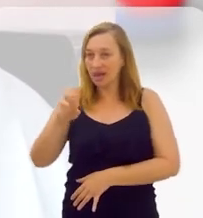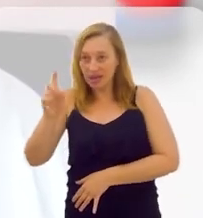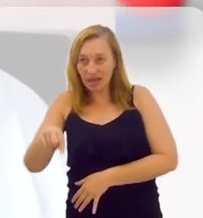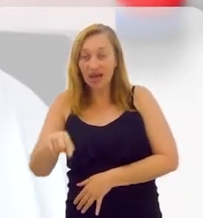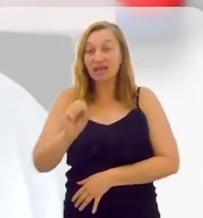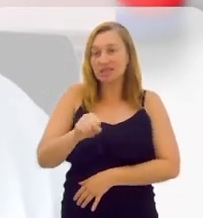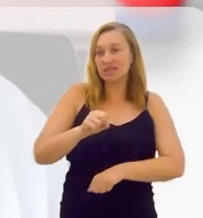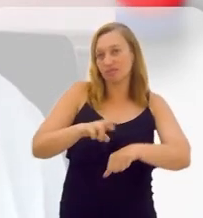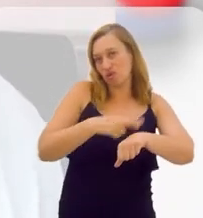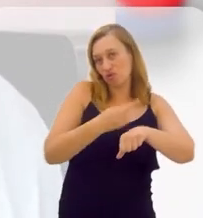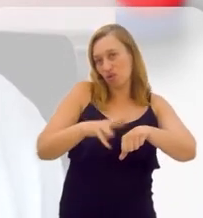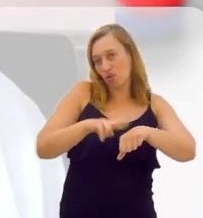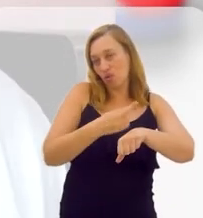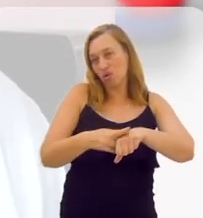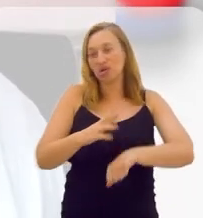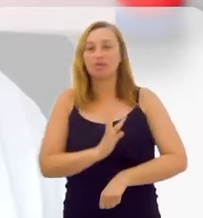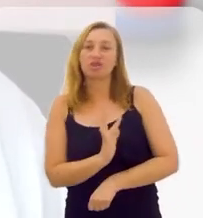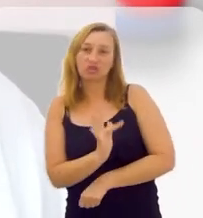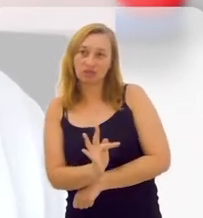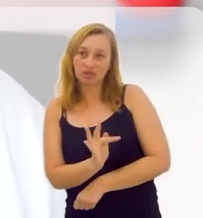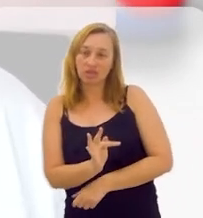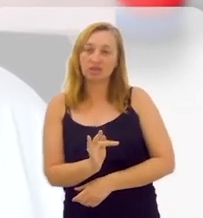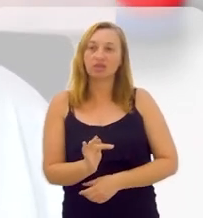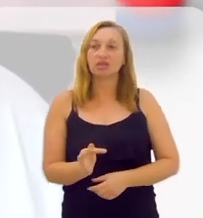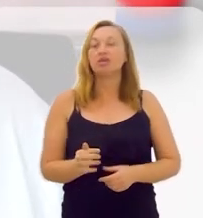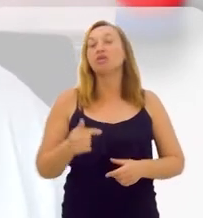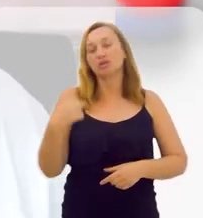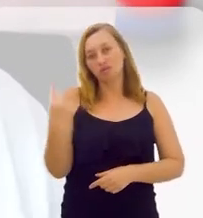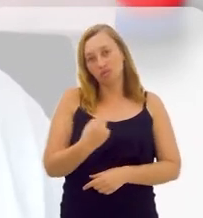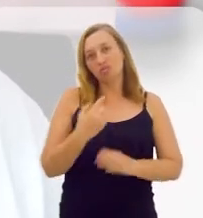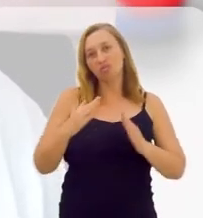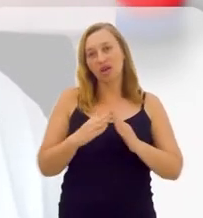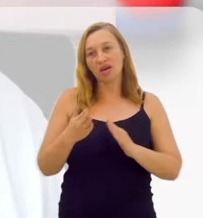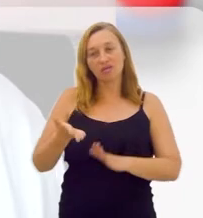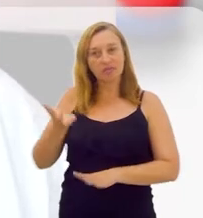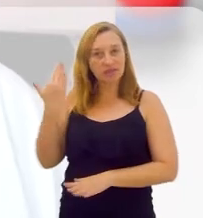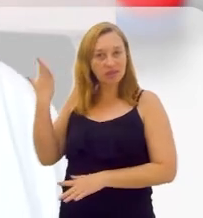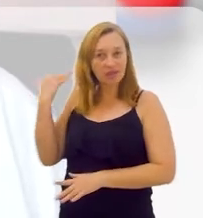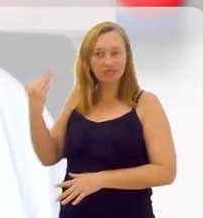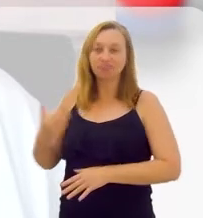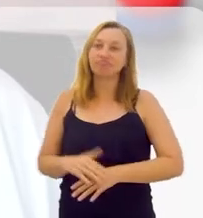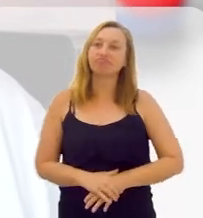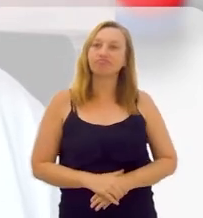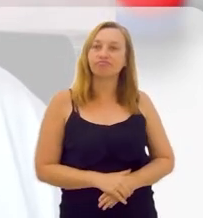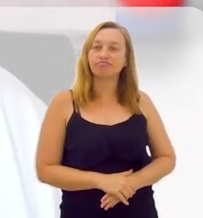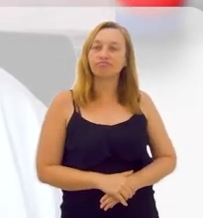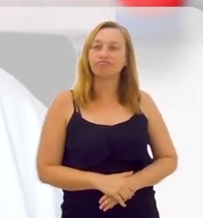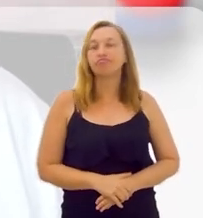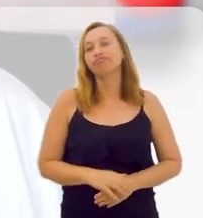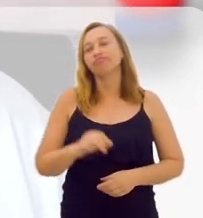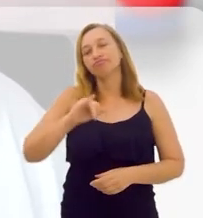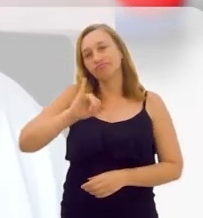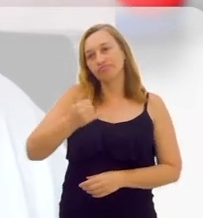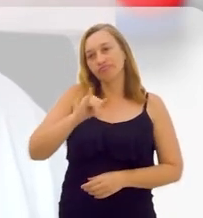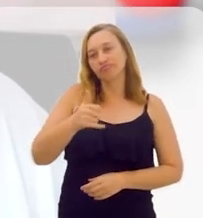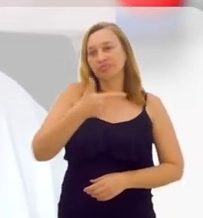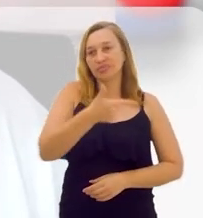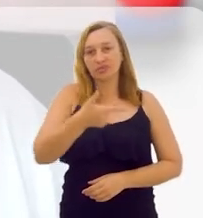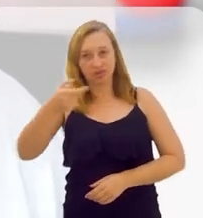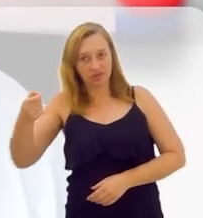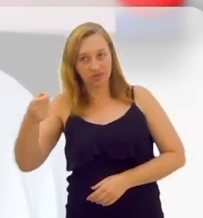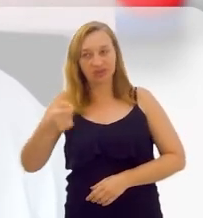ele nasceu em Belford Roxo, na Baixada Fluminense, que era onde nós morávamos. E em janeiro